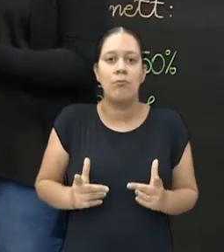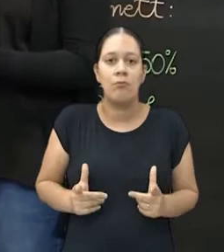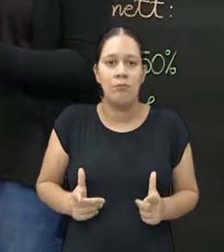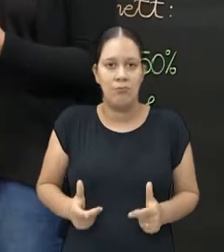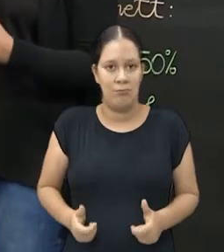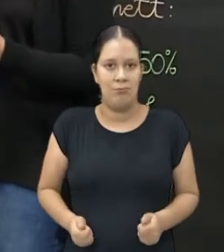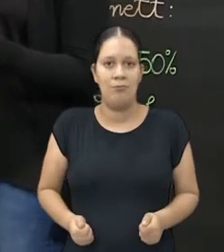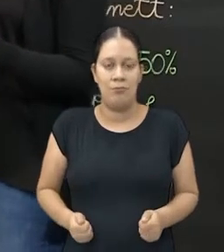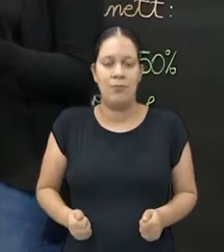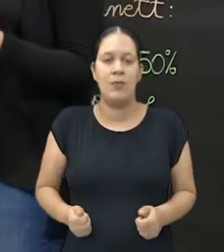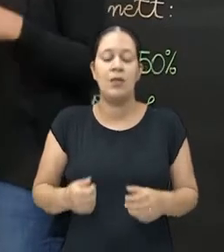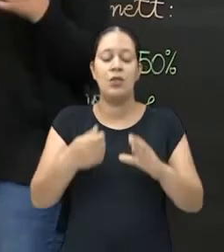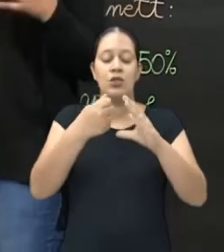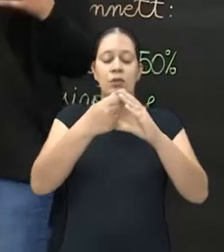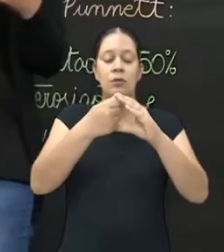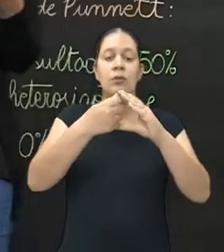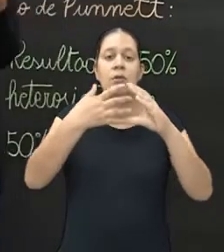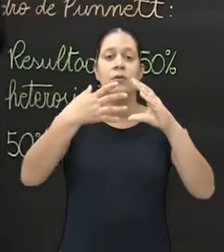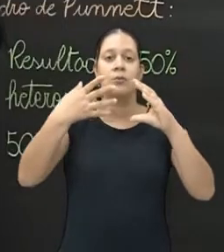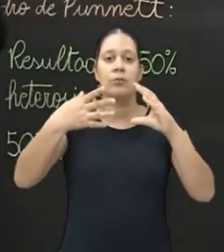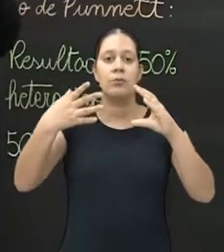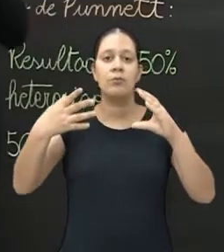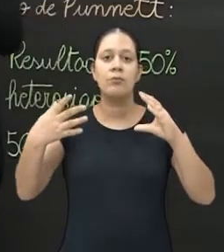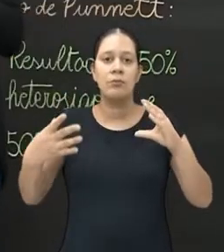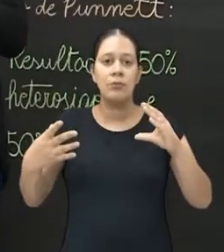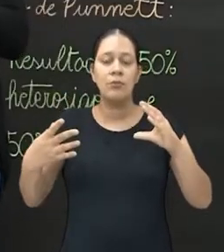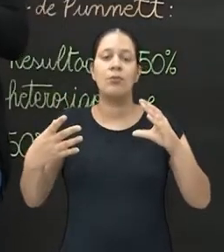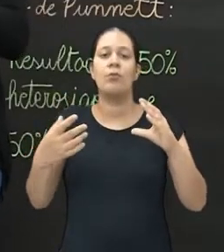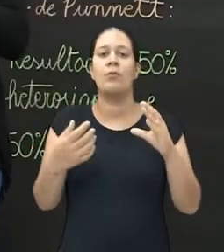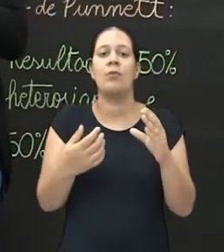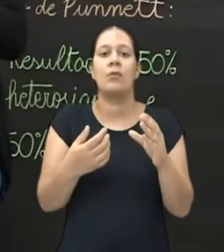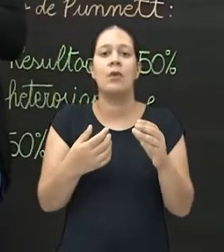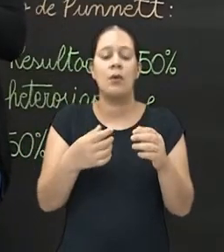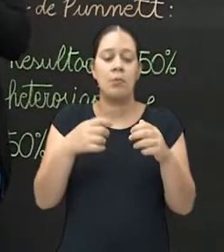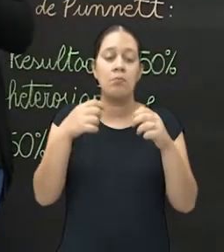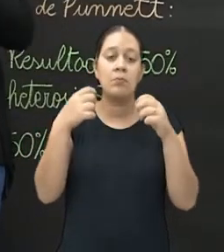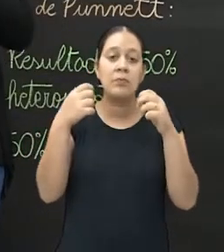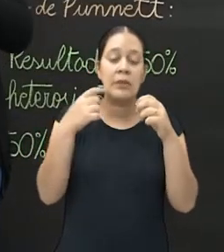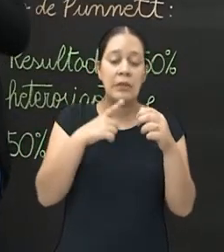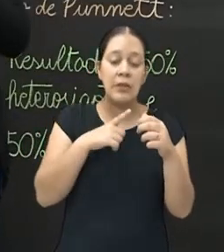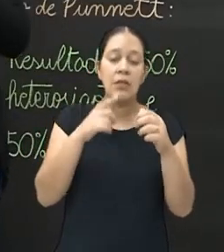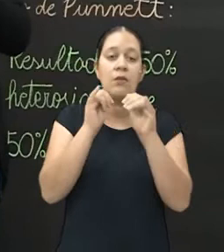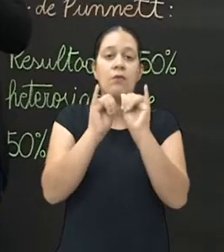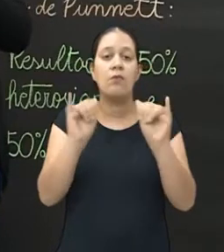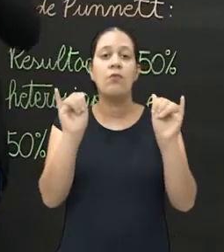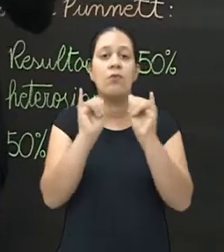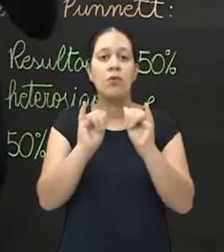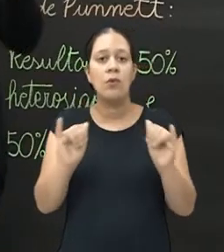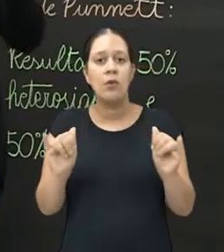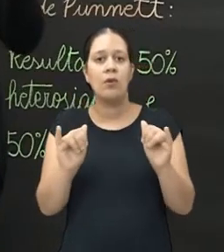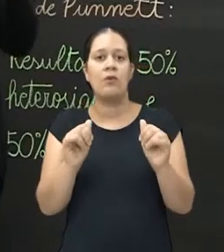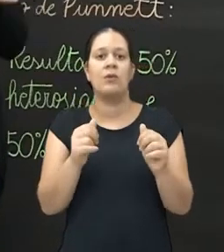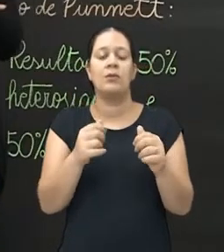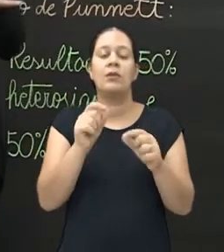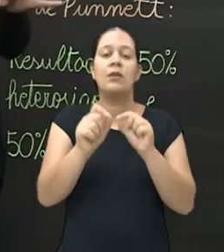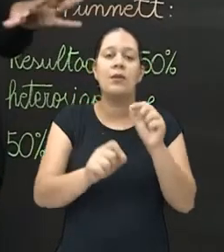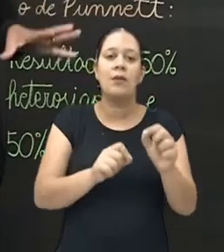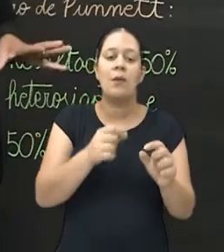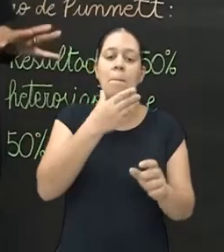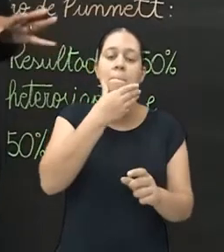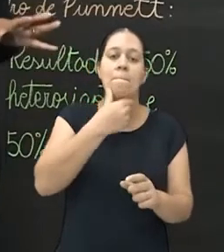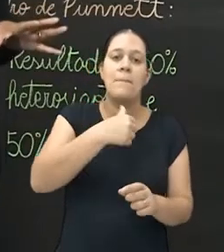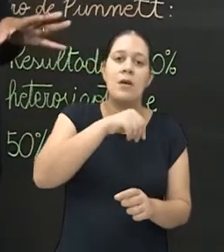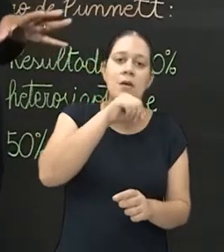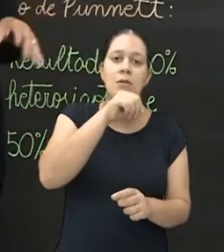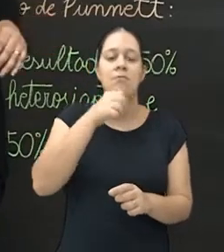falou, tá. As características, elas vêm a partir de um par de informações. E uma parte ela veio do pai e uma veio da mãe. Houve